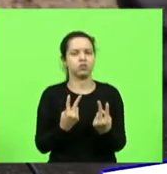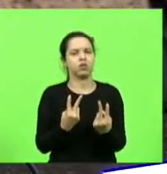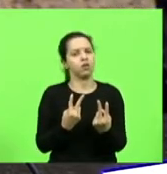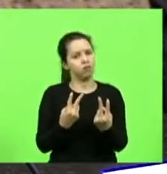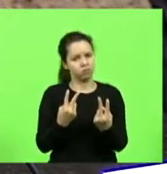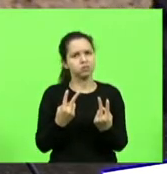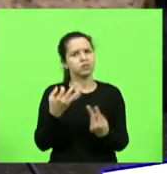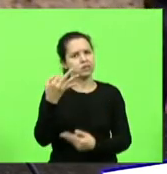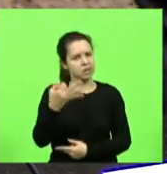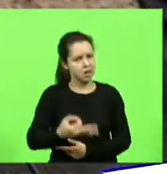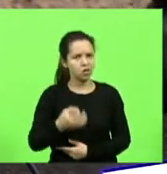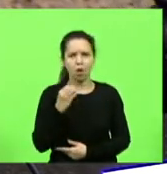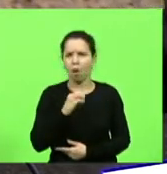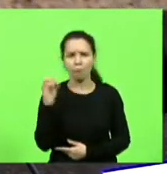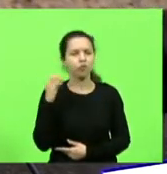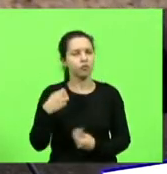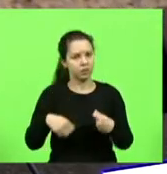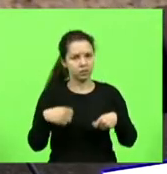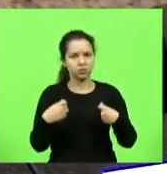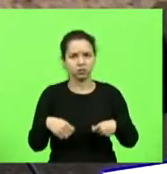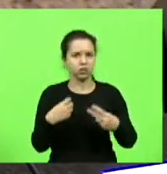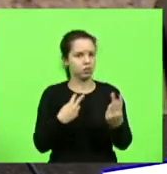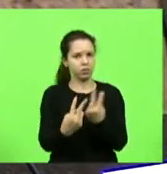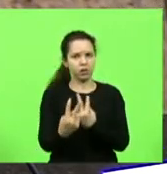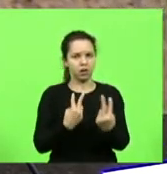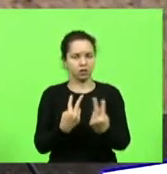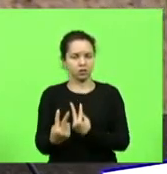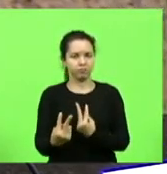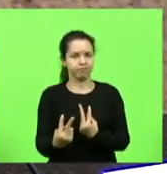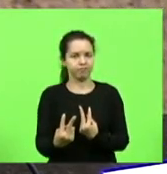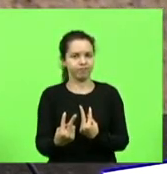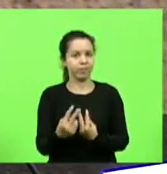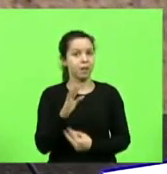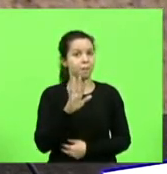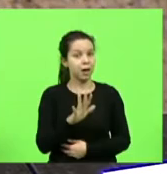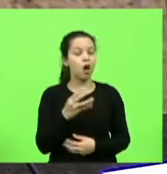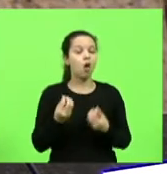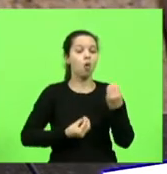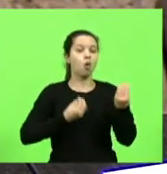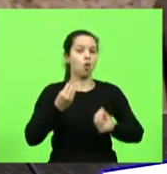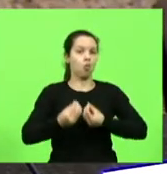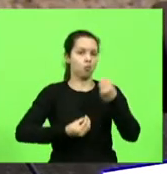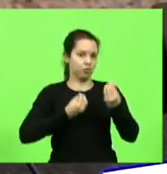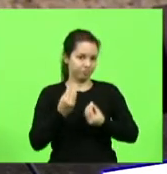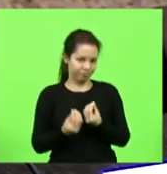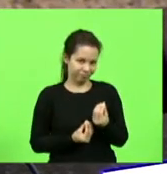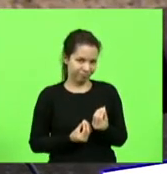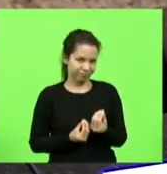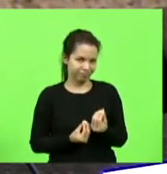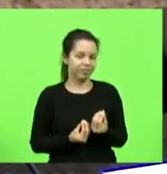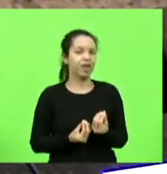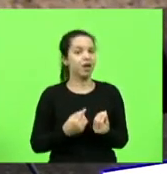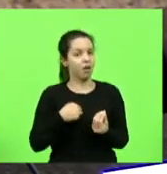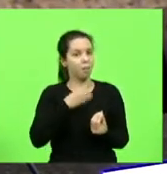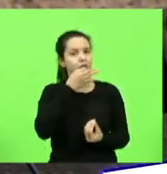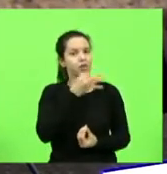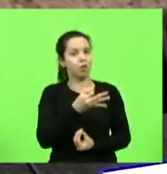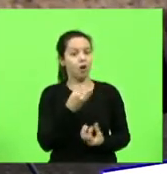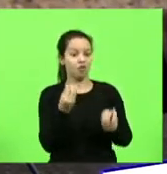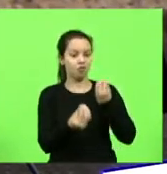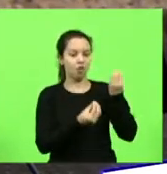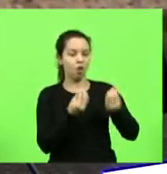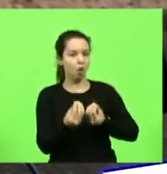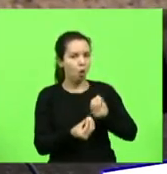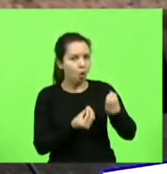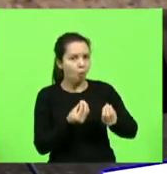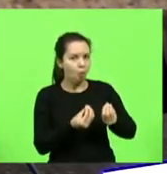duplicado. Óbvio que tem que ser duplicado. A questão é a forma. Na minha opinião, a forma está completamente